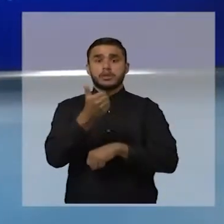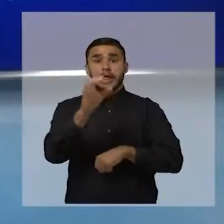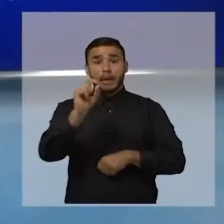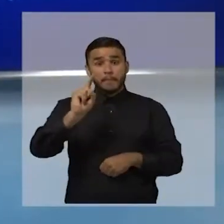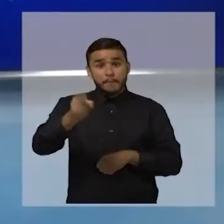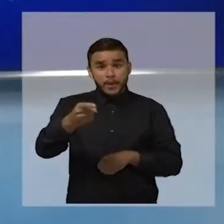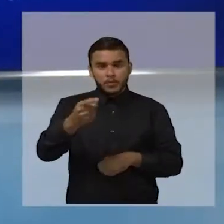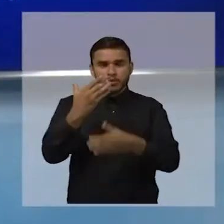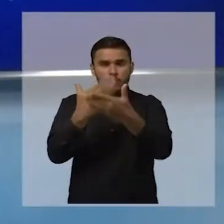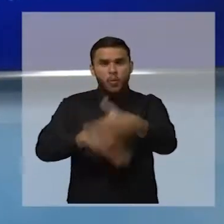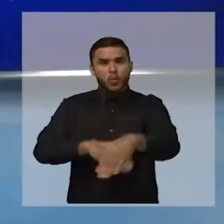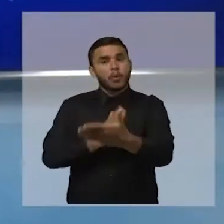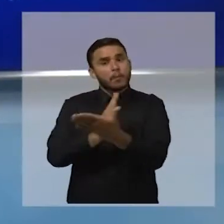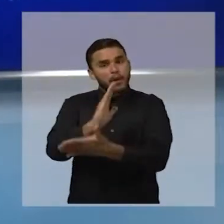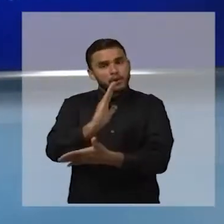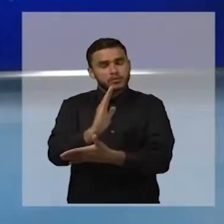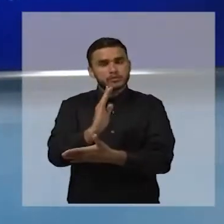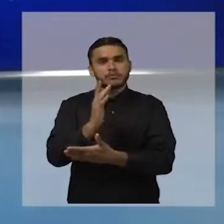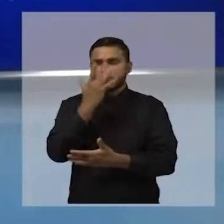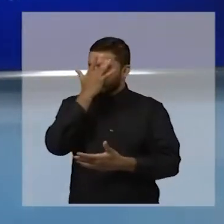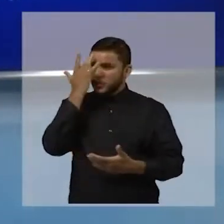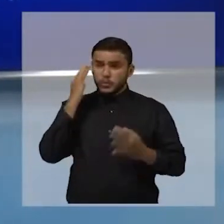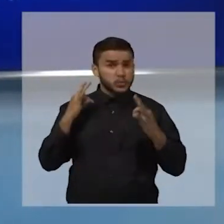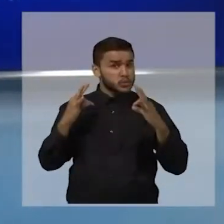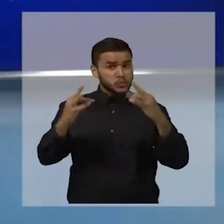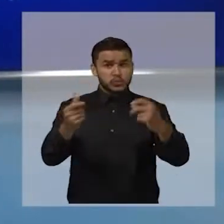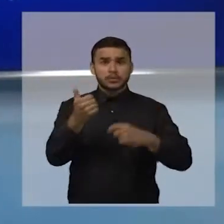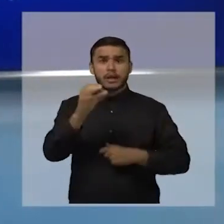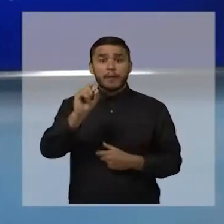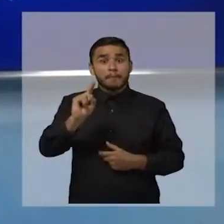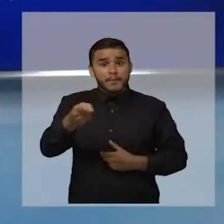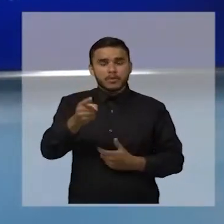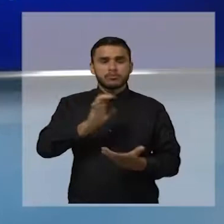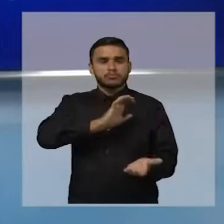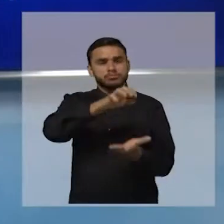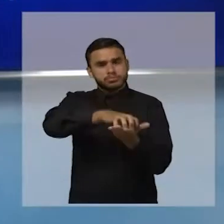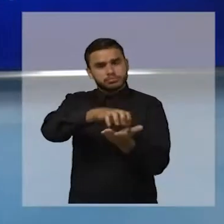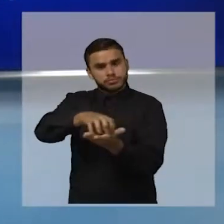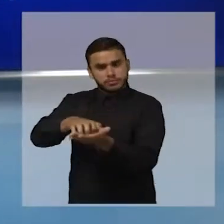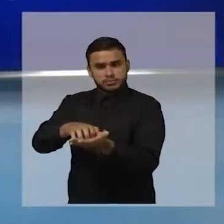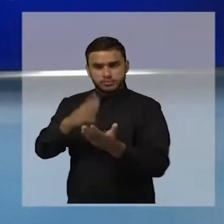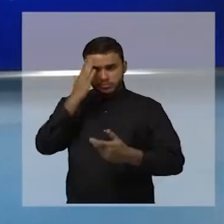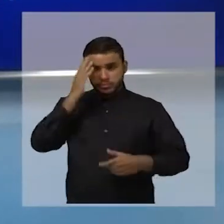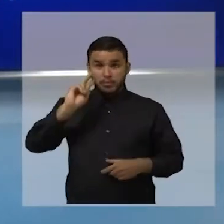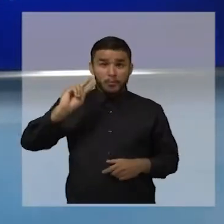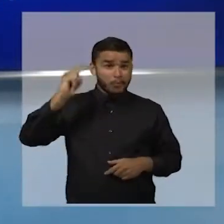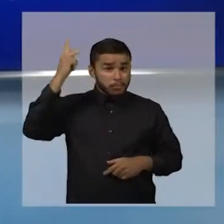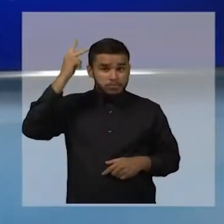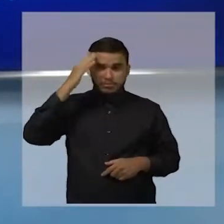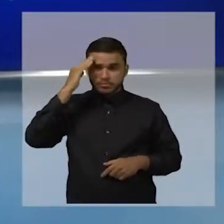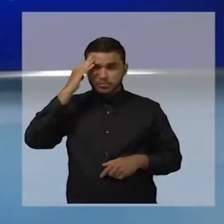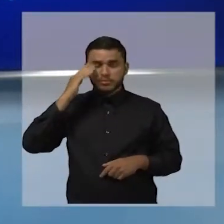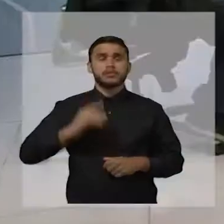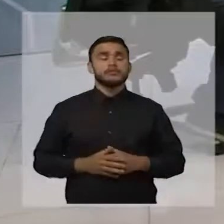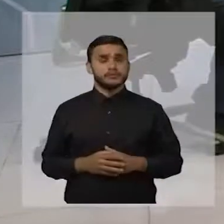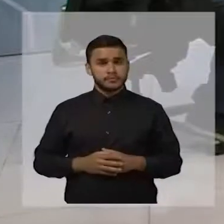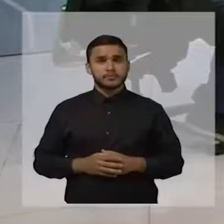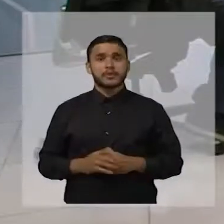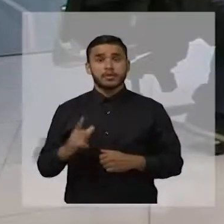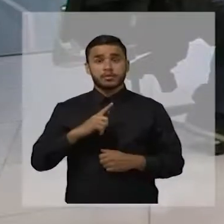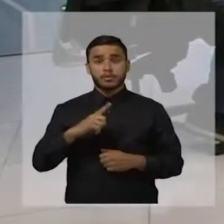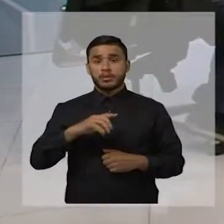já estão todos eles em atividade. Ele dobrou o número de